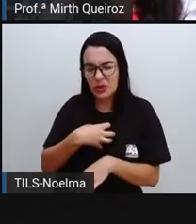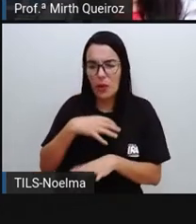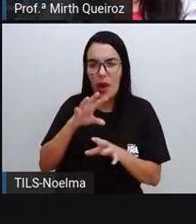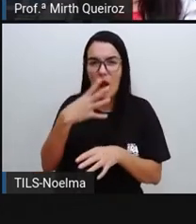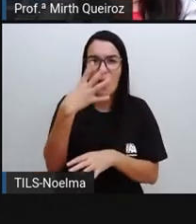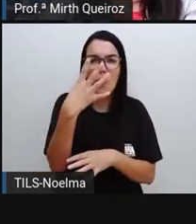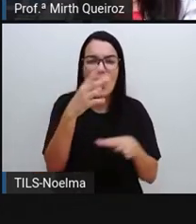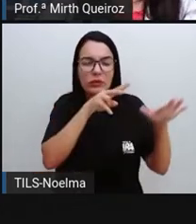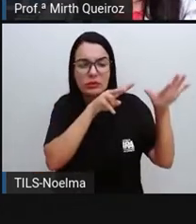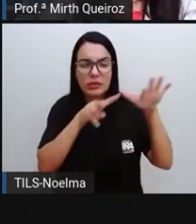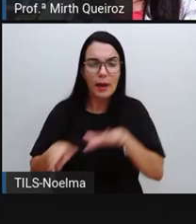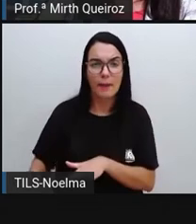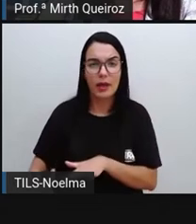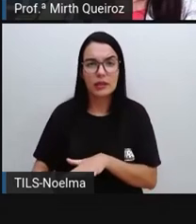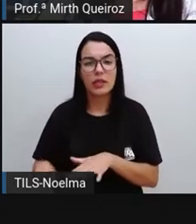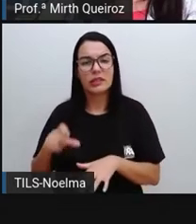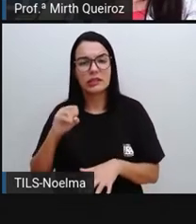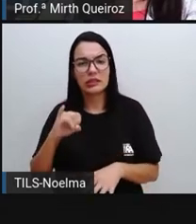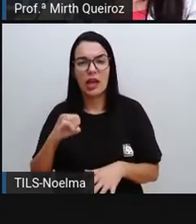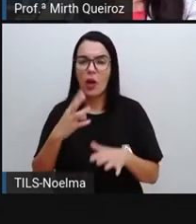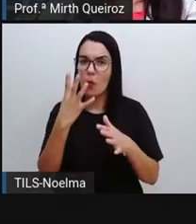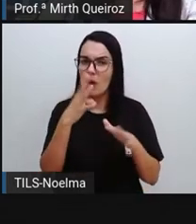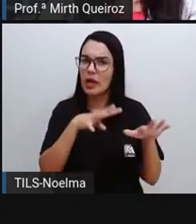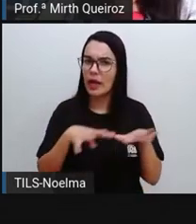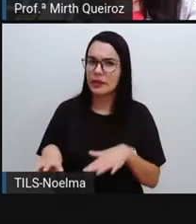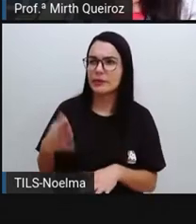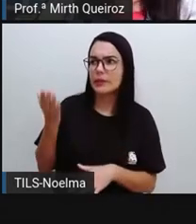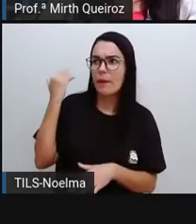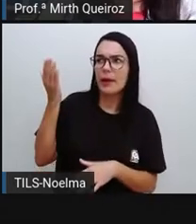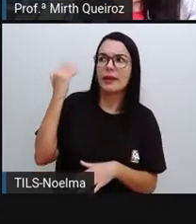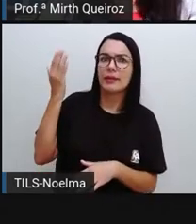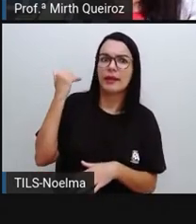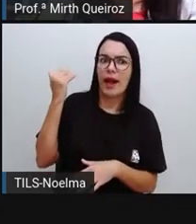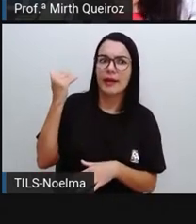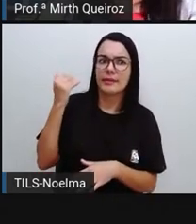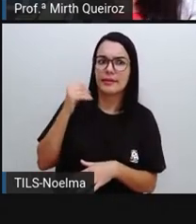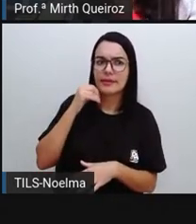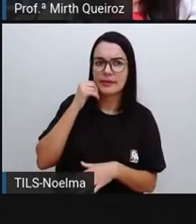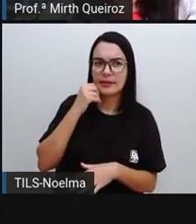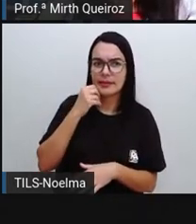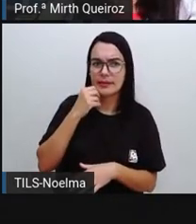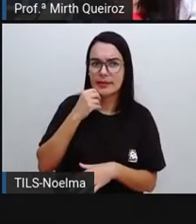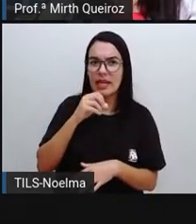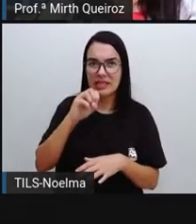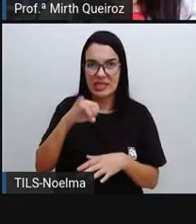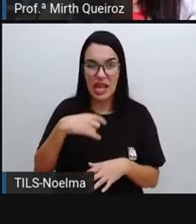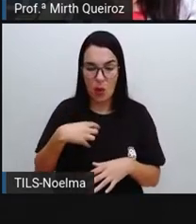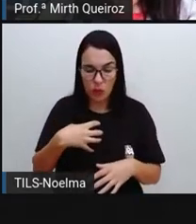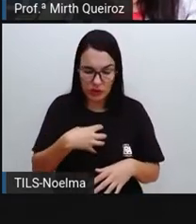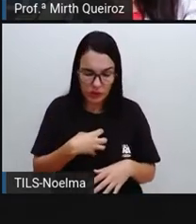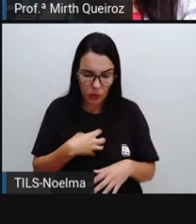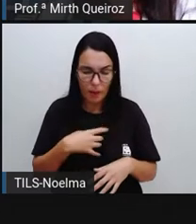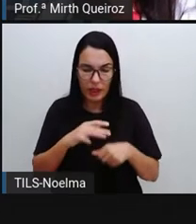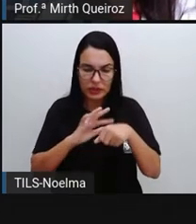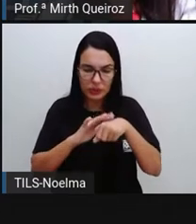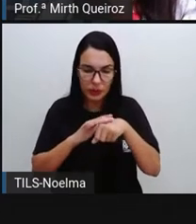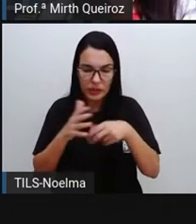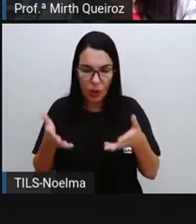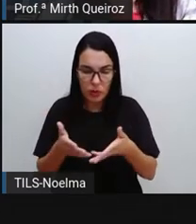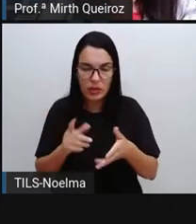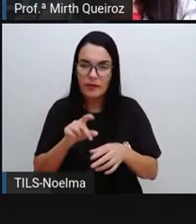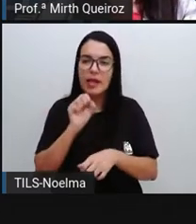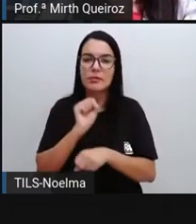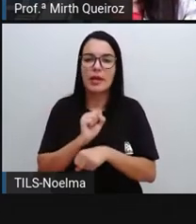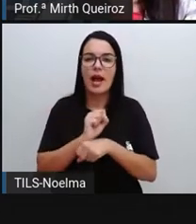igual se eu tive Covid, comecei a desenvolver os sintomas hoje. Então, eu tenho que esperar aí